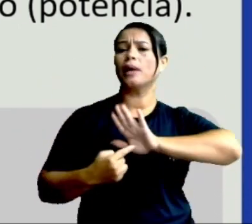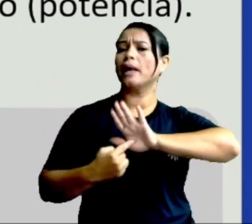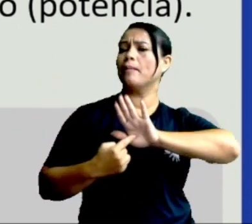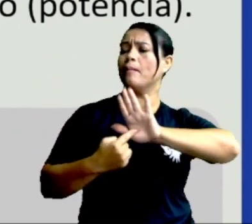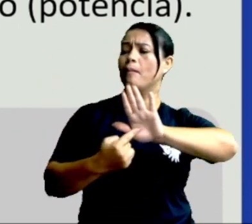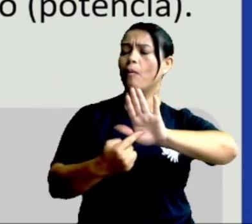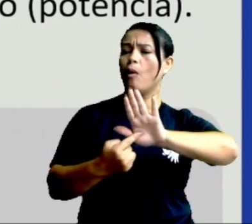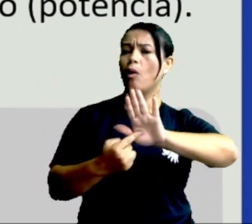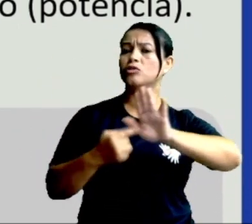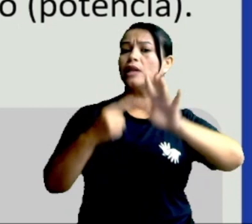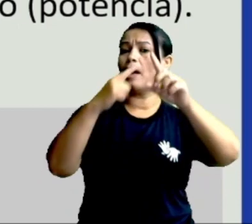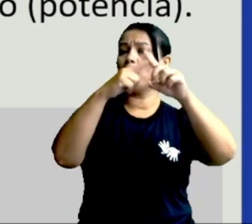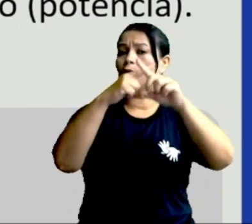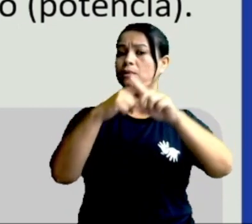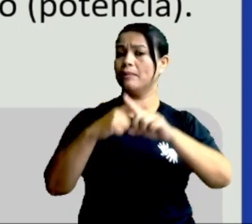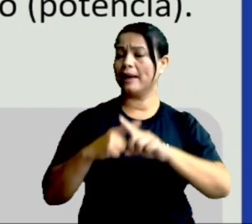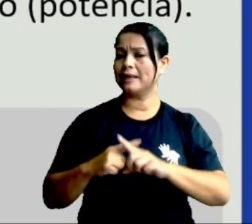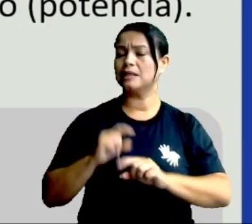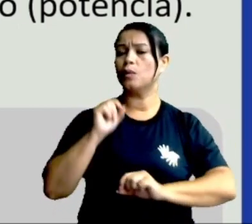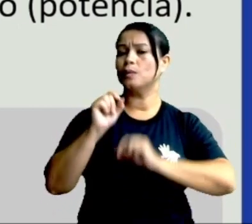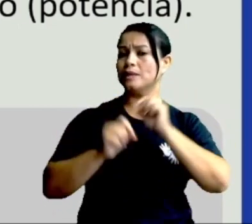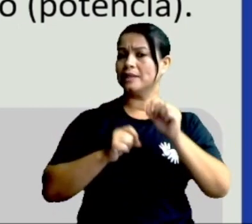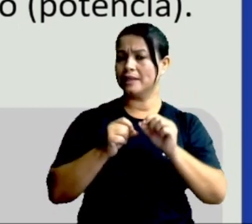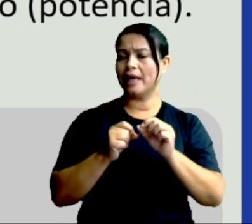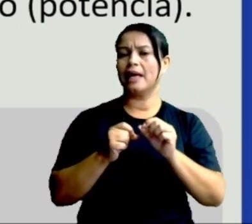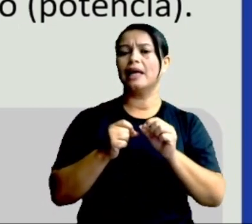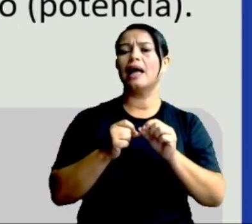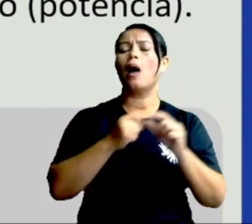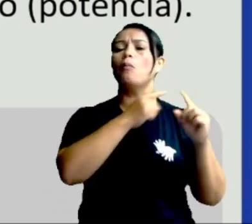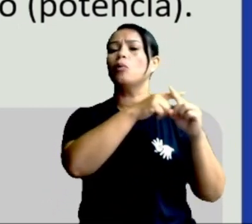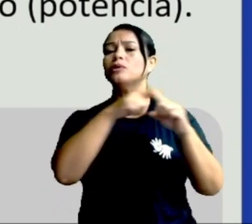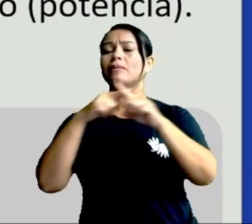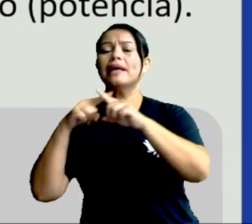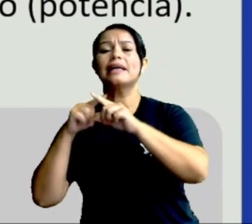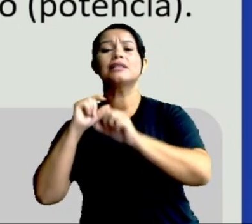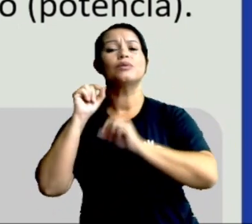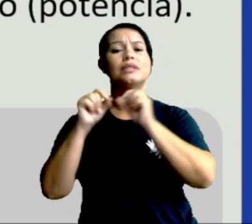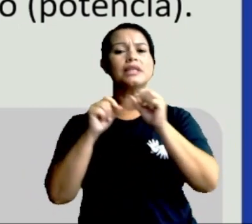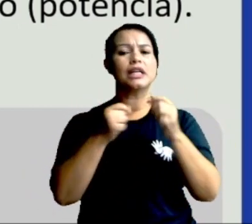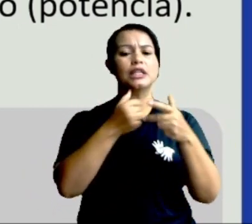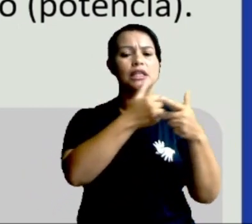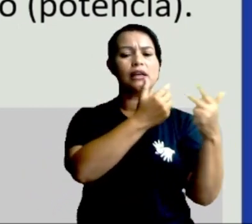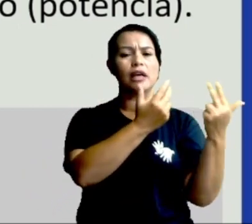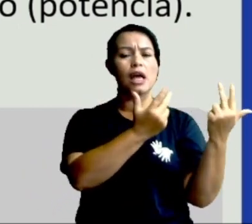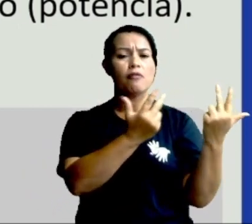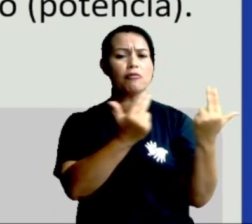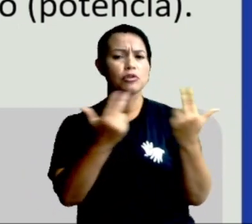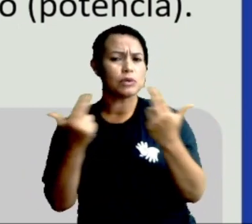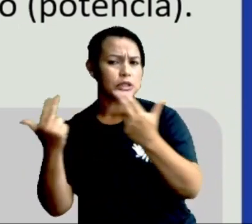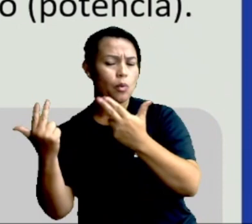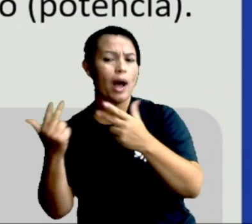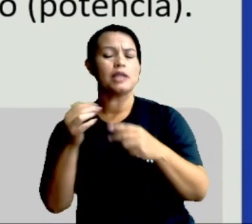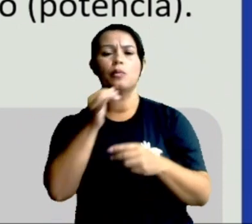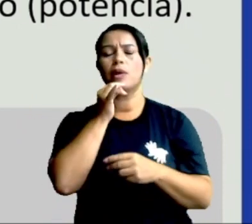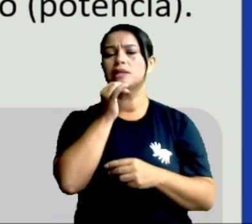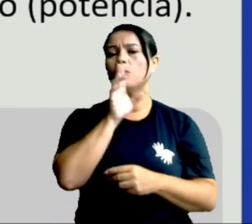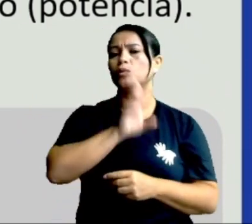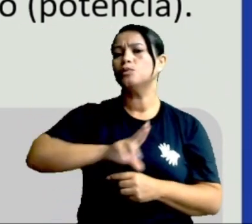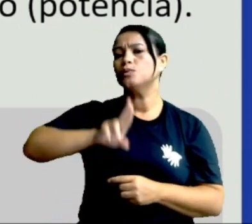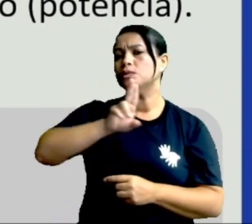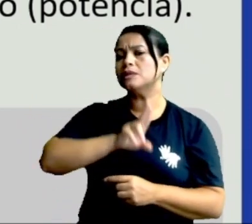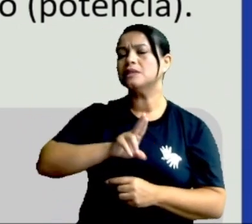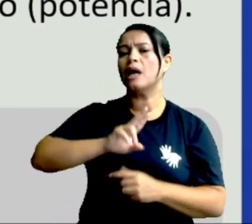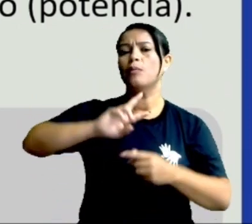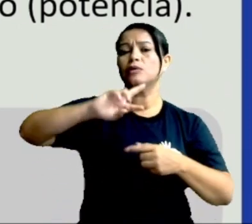representa a multiplicação de fatores iguais. Ou seja, usamos a